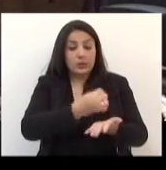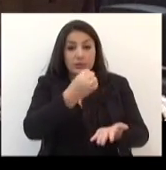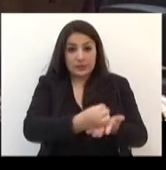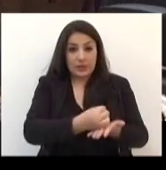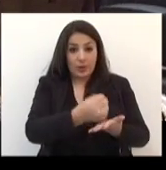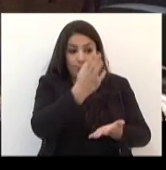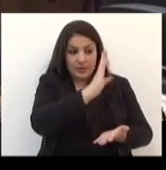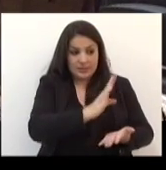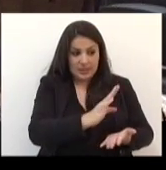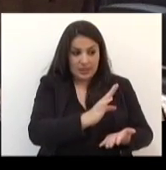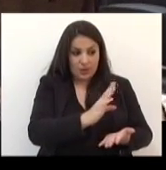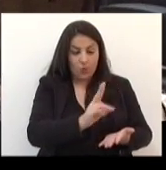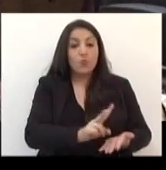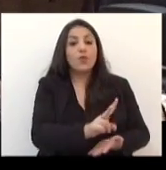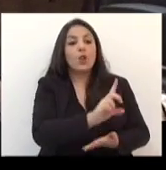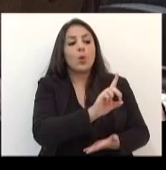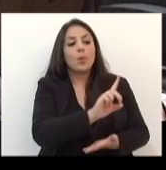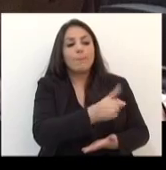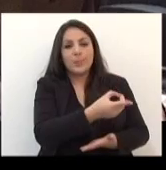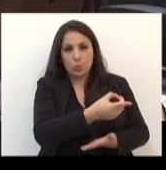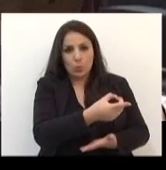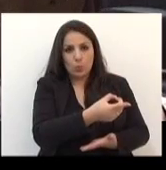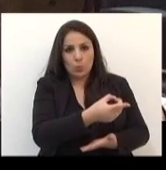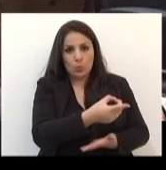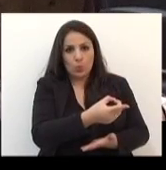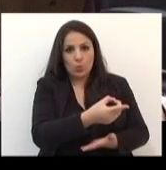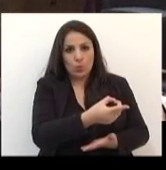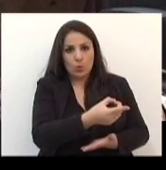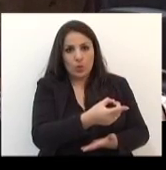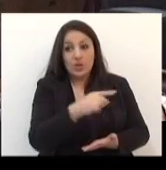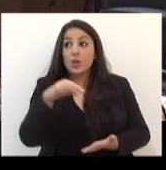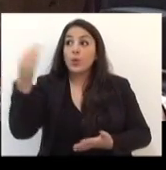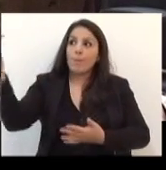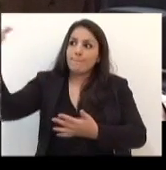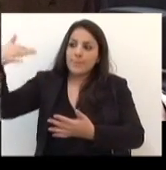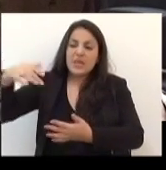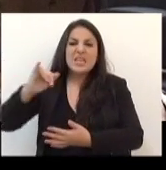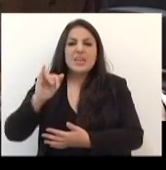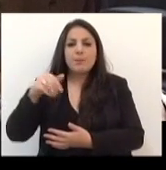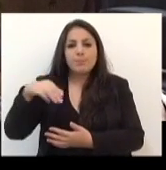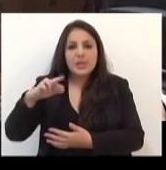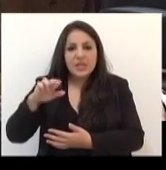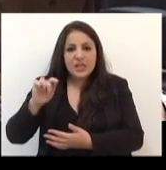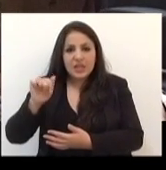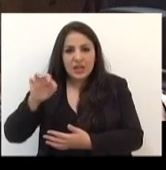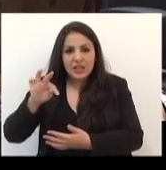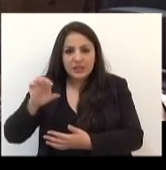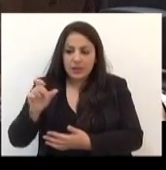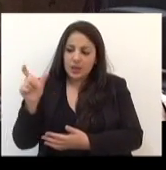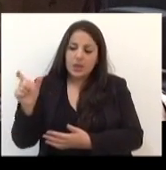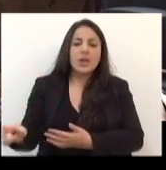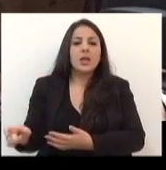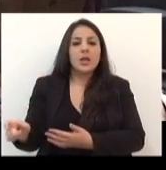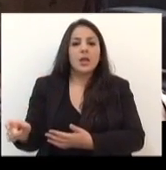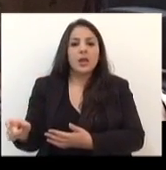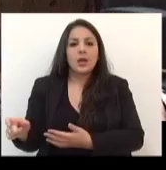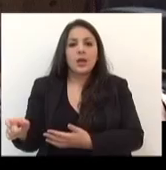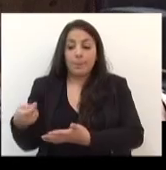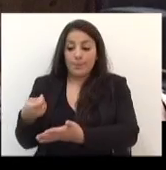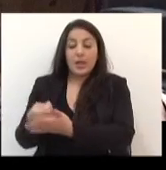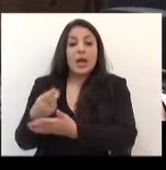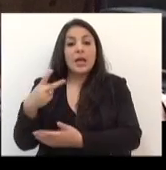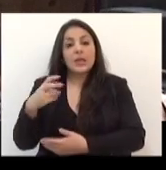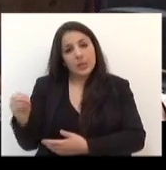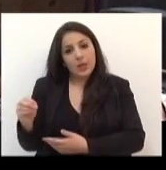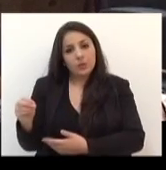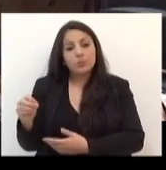custa 1.000 e um estrangeiro, um imigrante que custa 500, ele vai optar, com certeza, para contratar o de 500. A gente